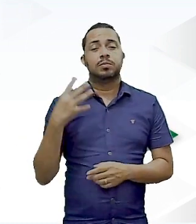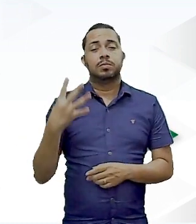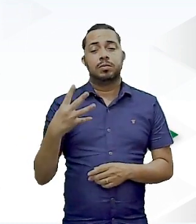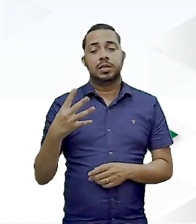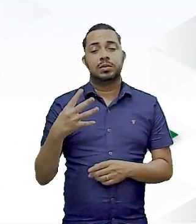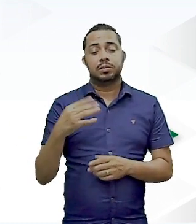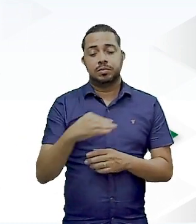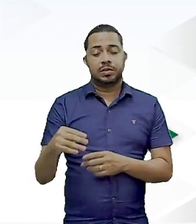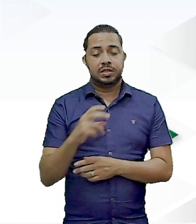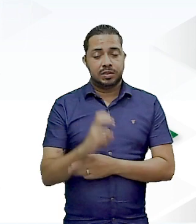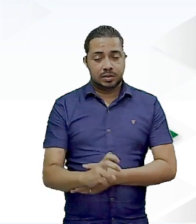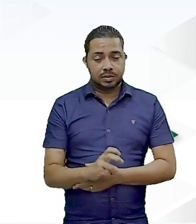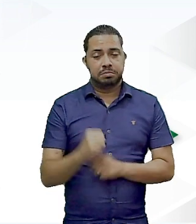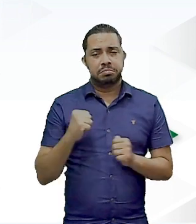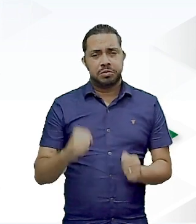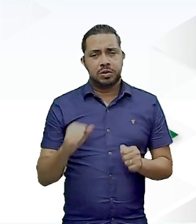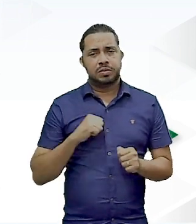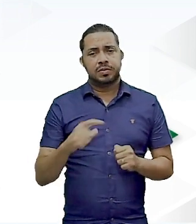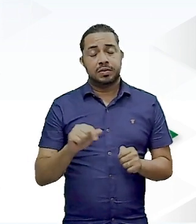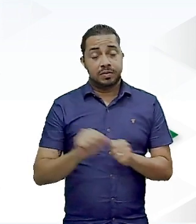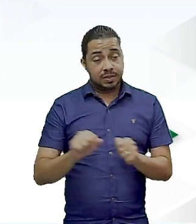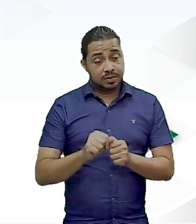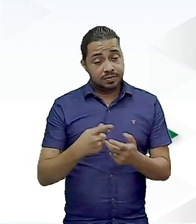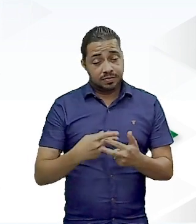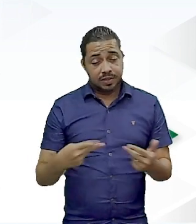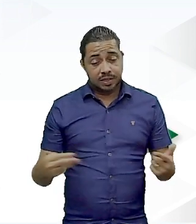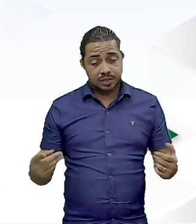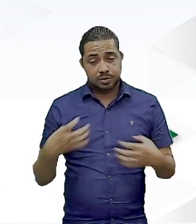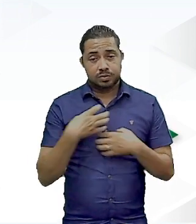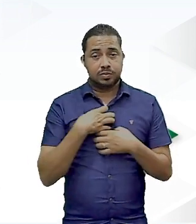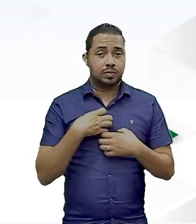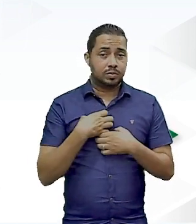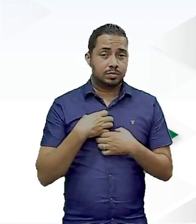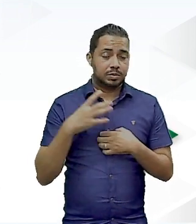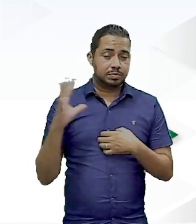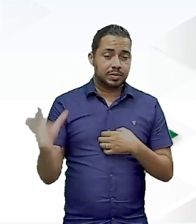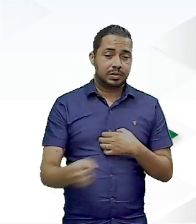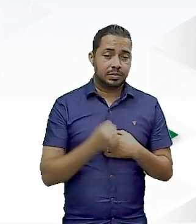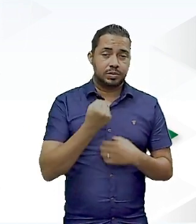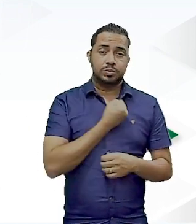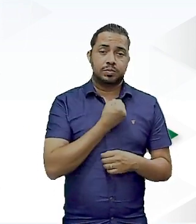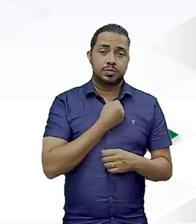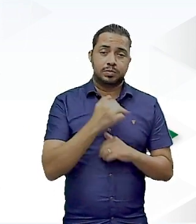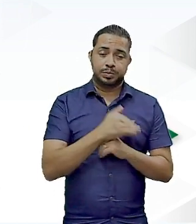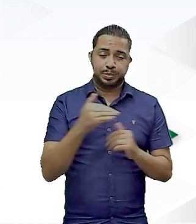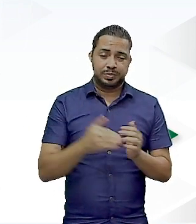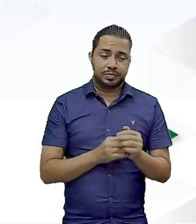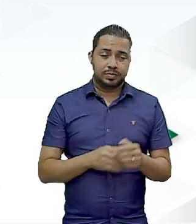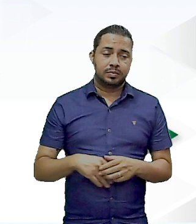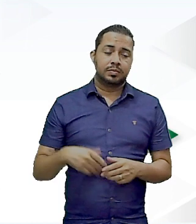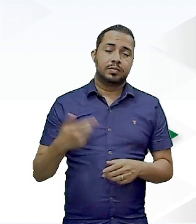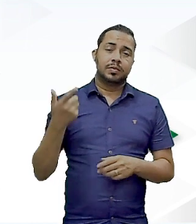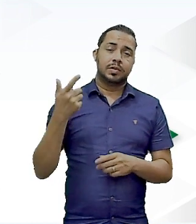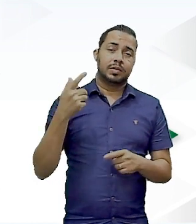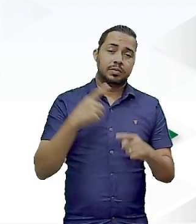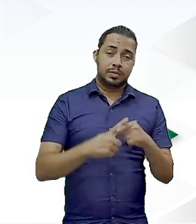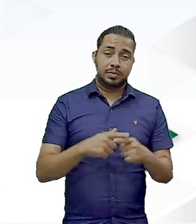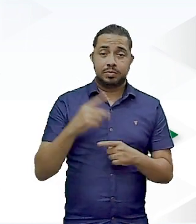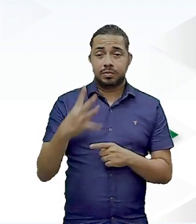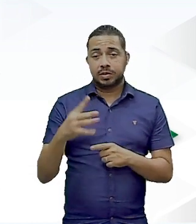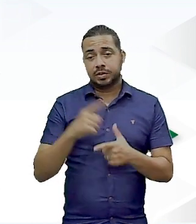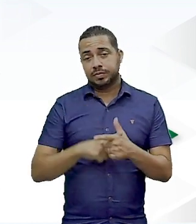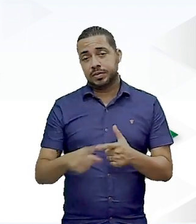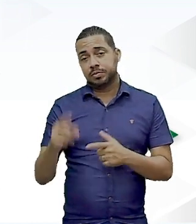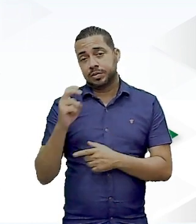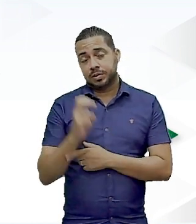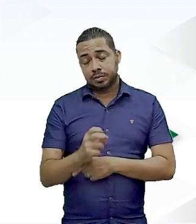4/5. Você pode fazer de várias formas, tá? Eu faço assim, ó. Pego esse número inteiro, multiplico por 4 e divido por 5. Ou